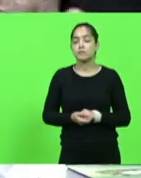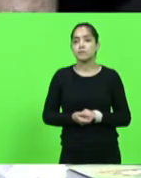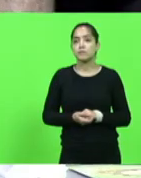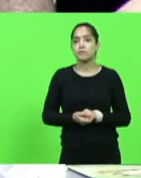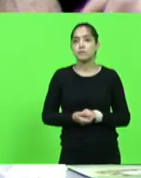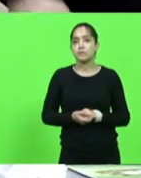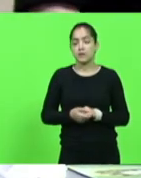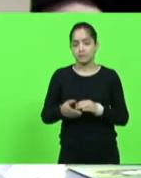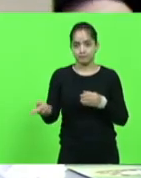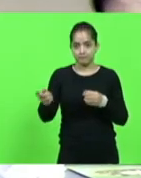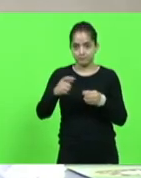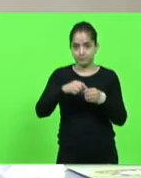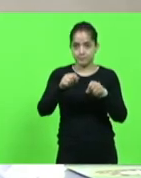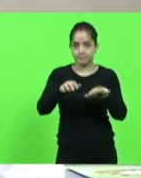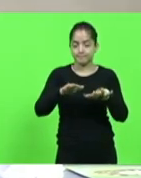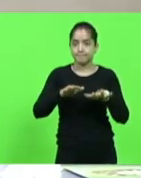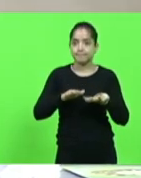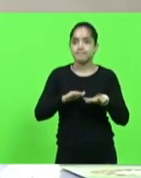Está reaberta a sessão.